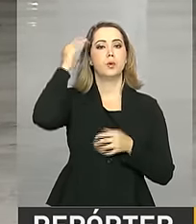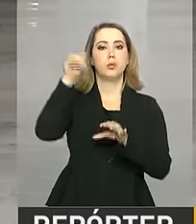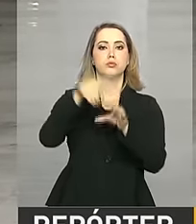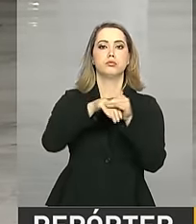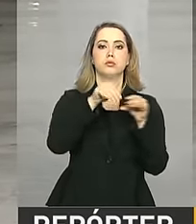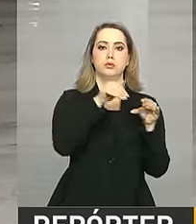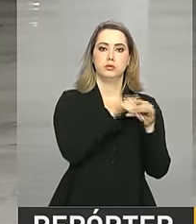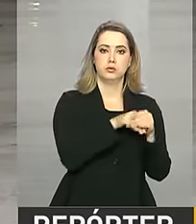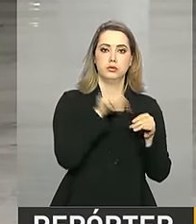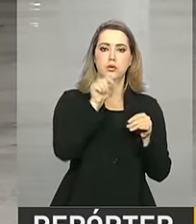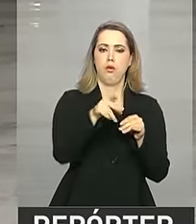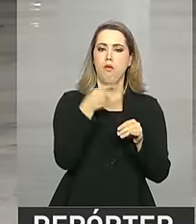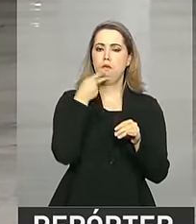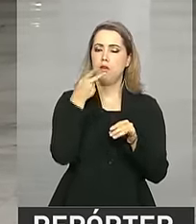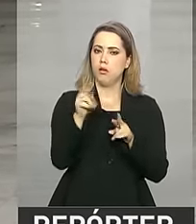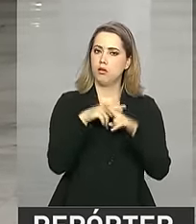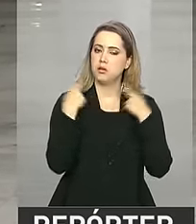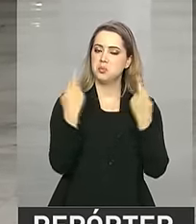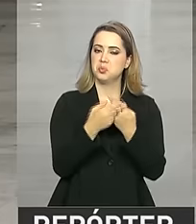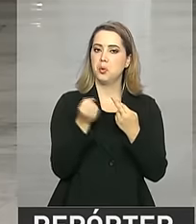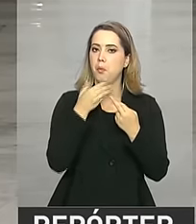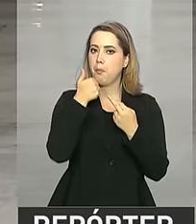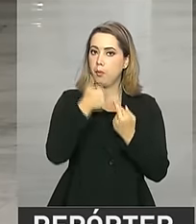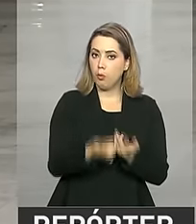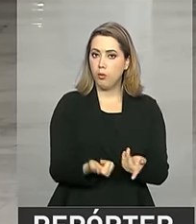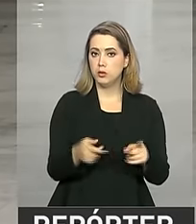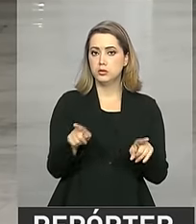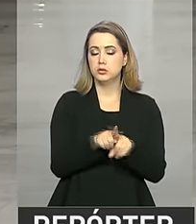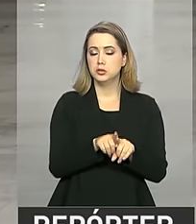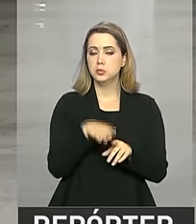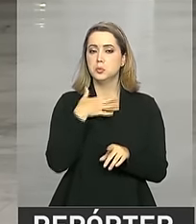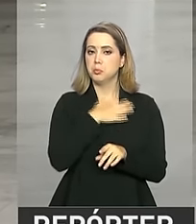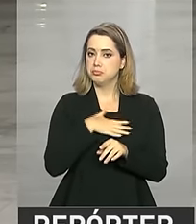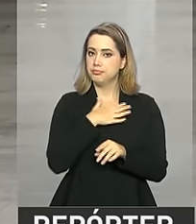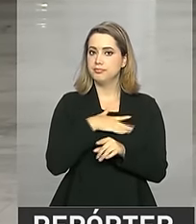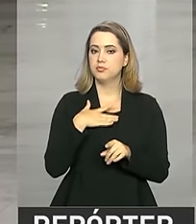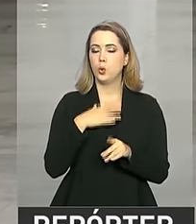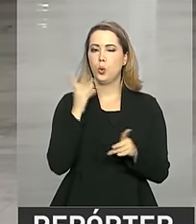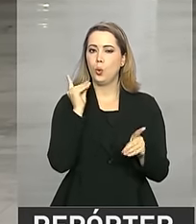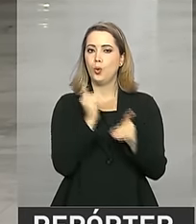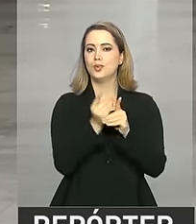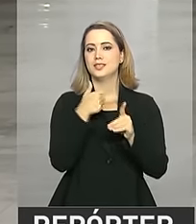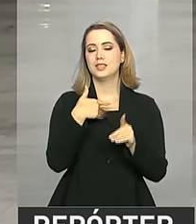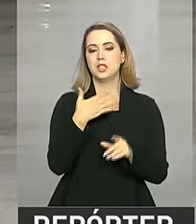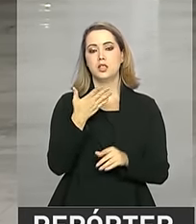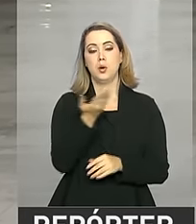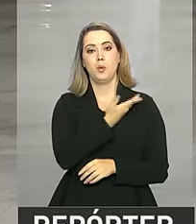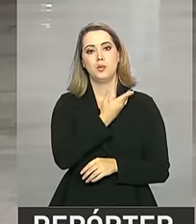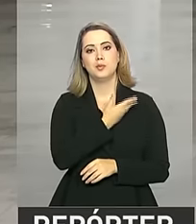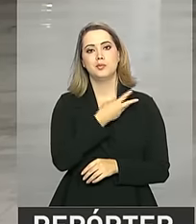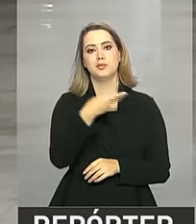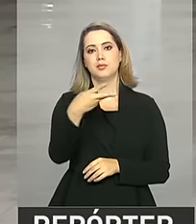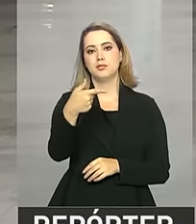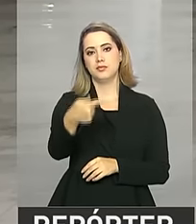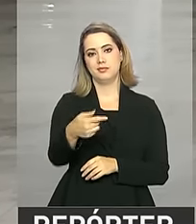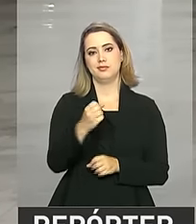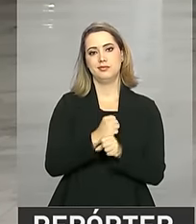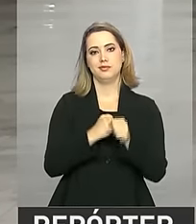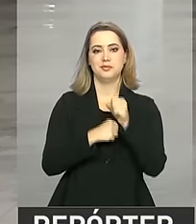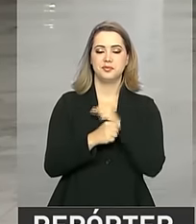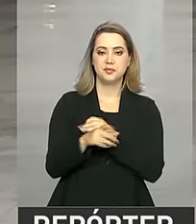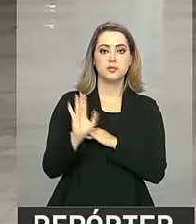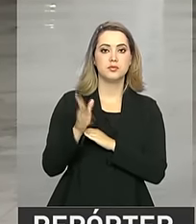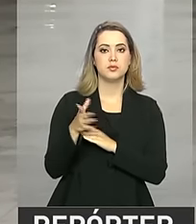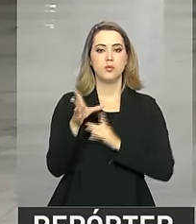reunião positiva e muito agradável. Uma oportunidade de reencontrar um amigo de 37 anos e também de discutir assuntos